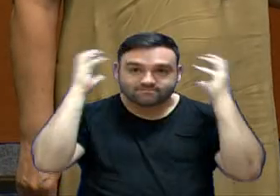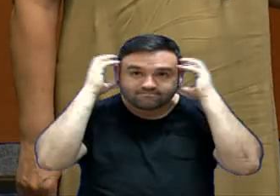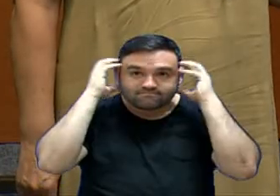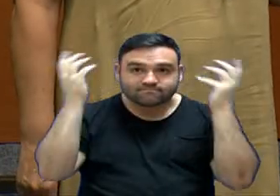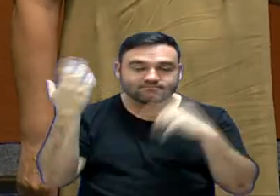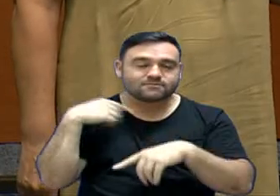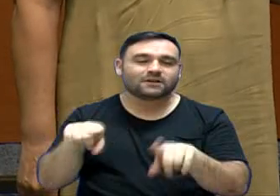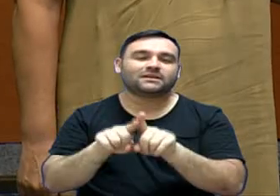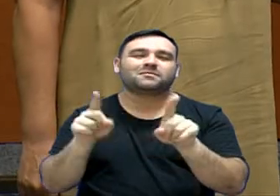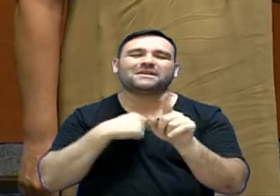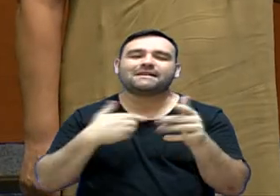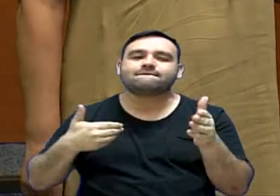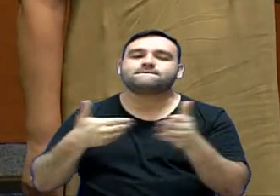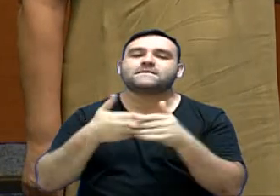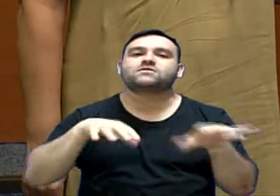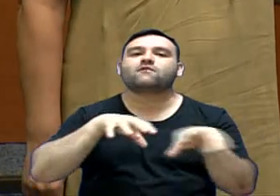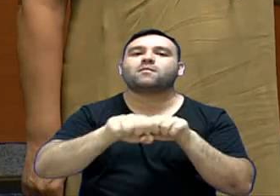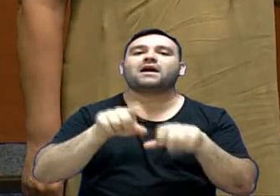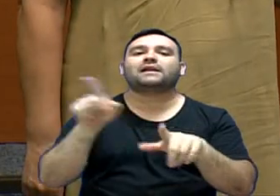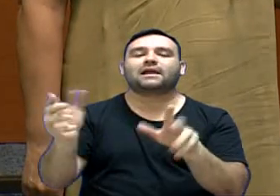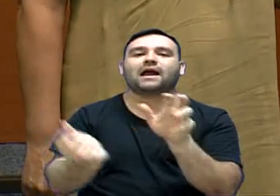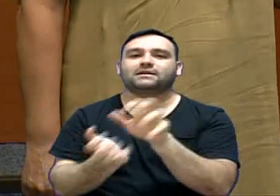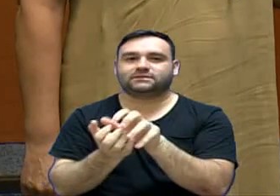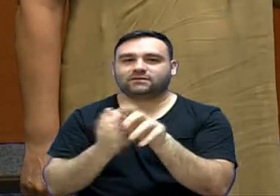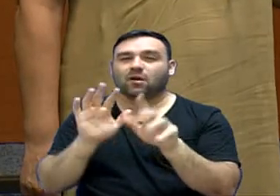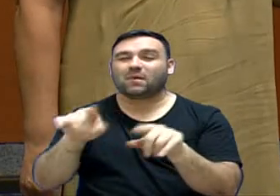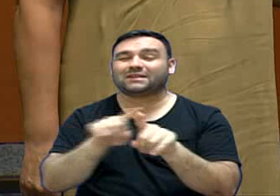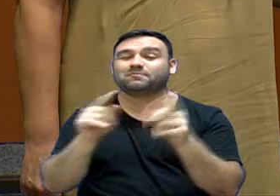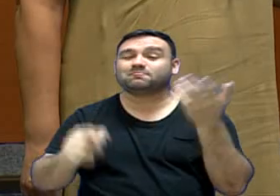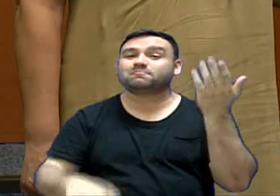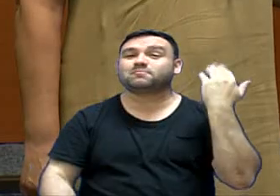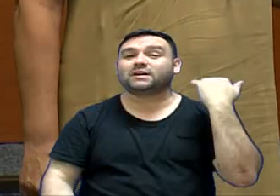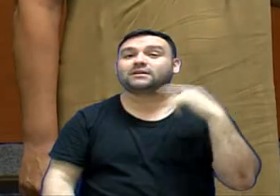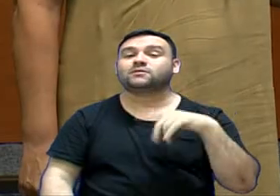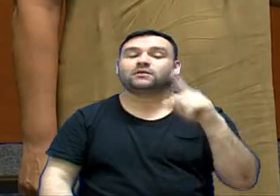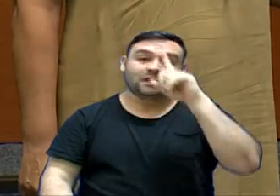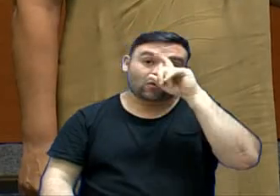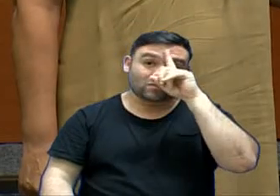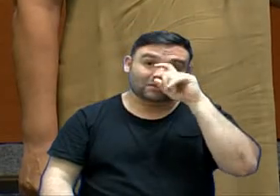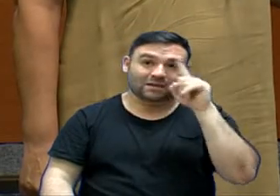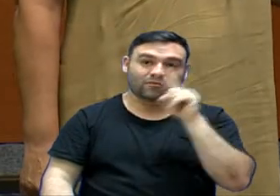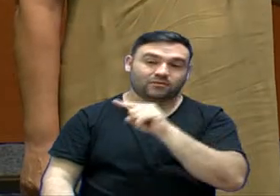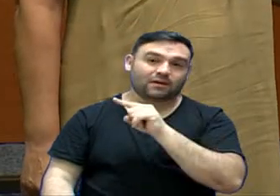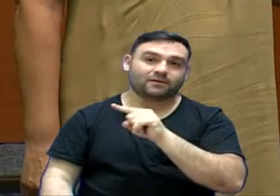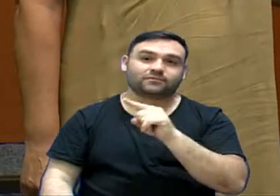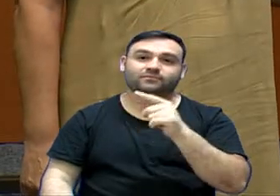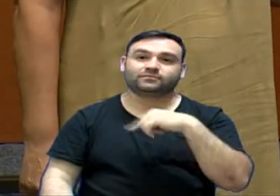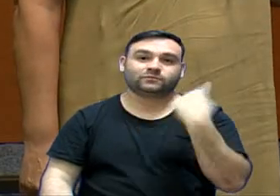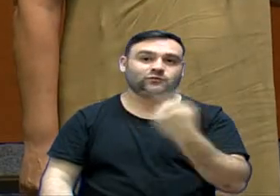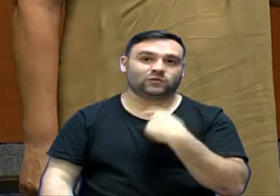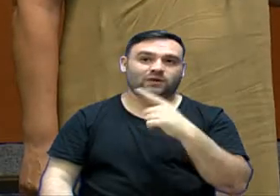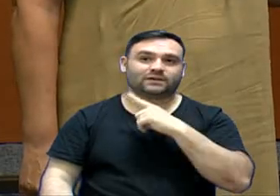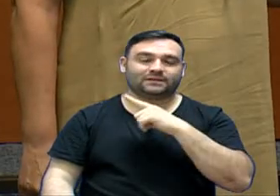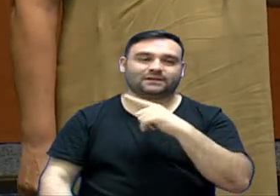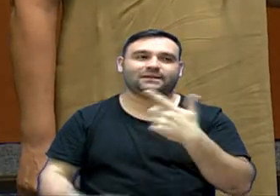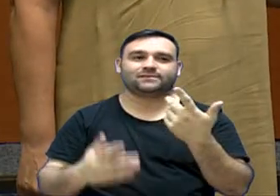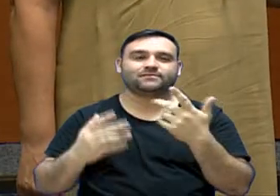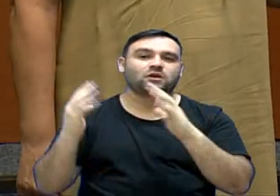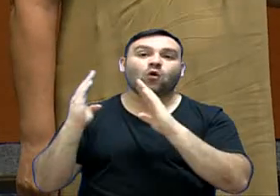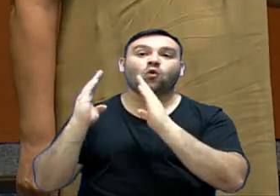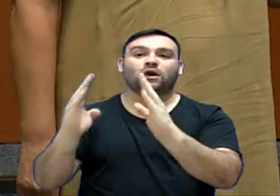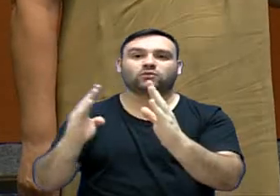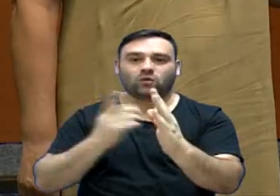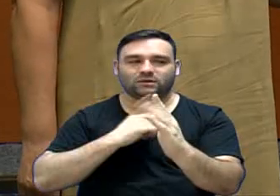estava próximo de me formar em Recife. Só que, na ocasião, no Hospital das Clínicas, nós que estávamos nos